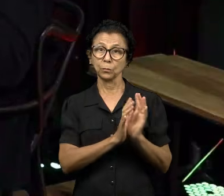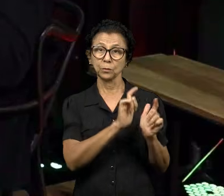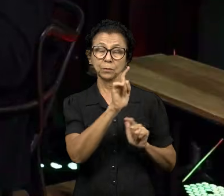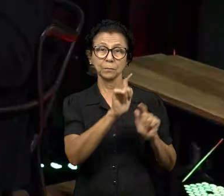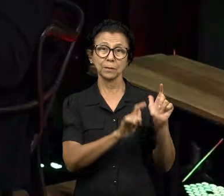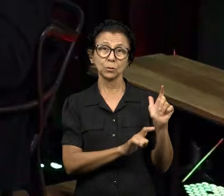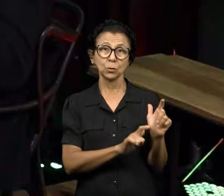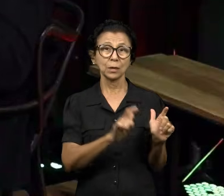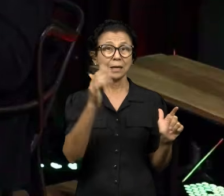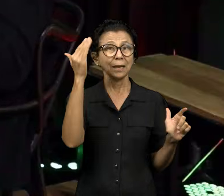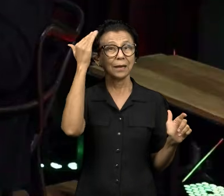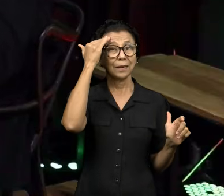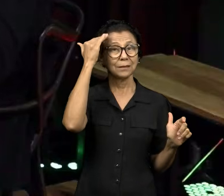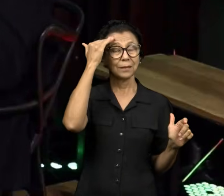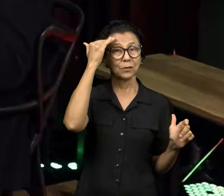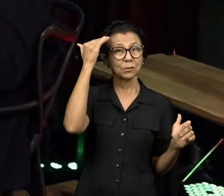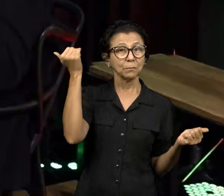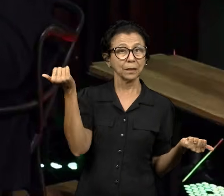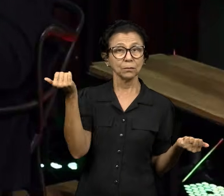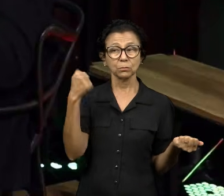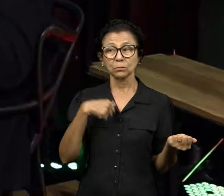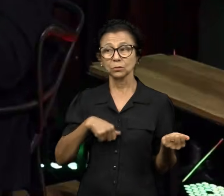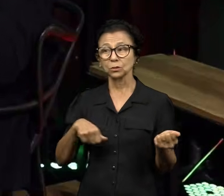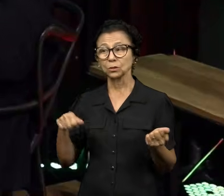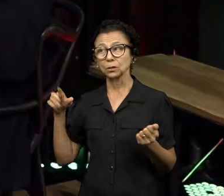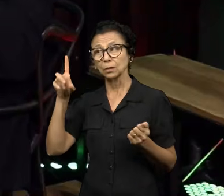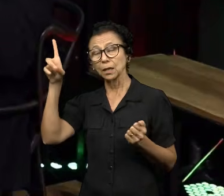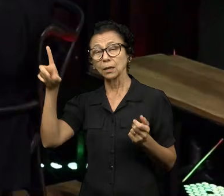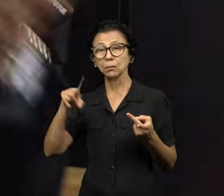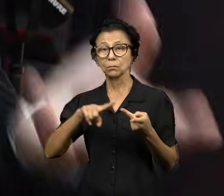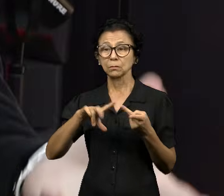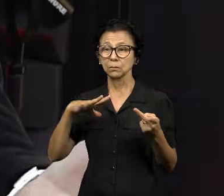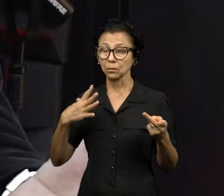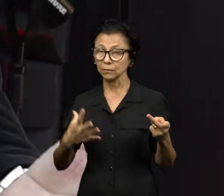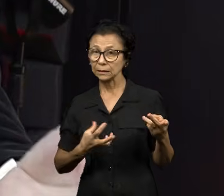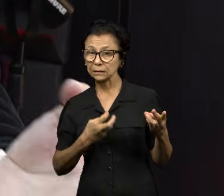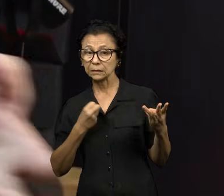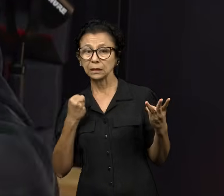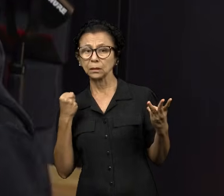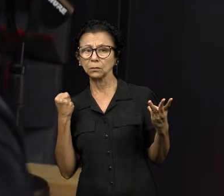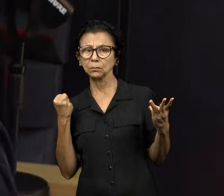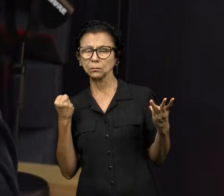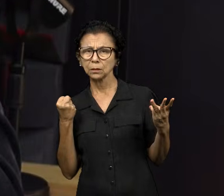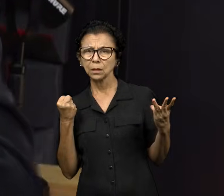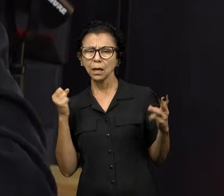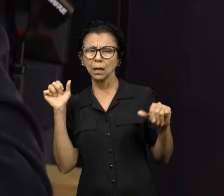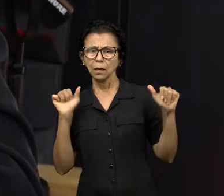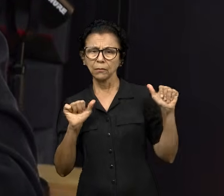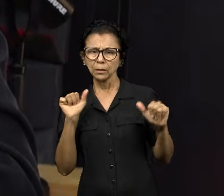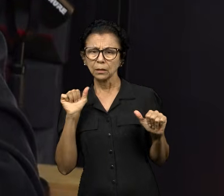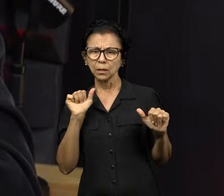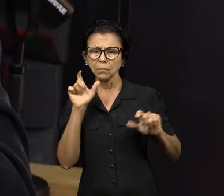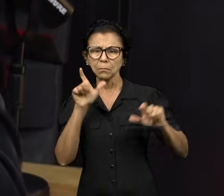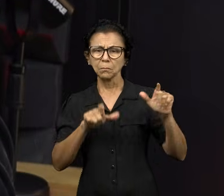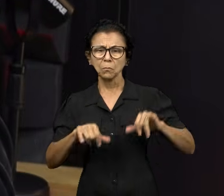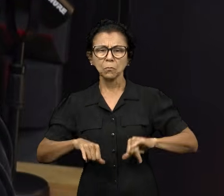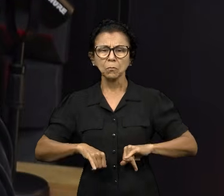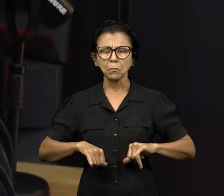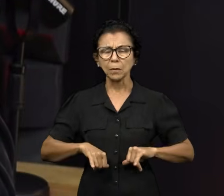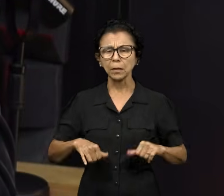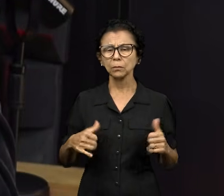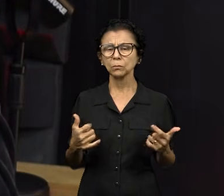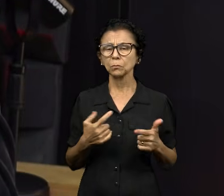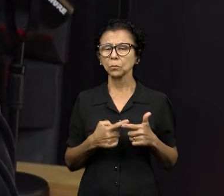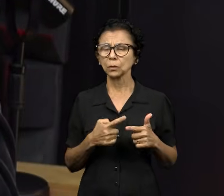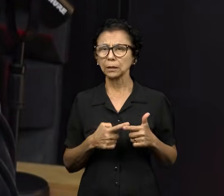homem tinha a respeito de Deus e a respeito da salvação, a respeito do sofrimento dos homens. Nós até abordamos isso em outros episódios,